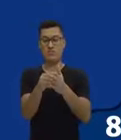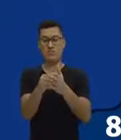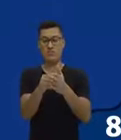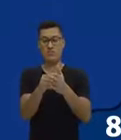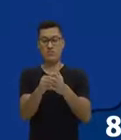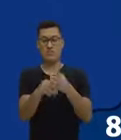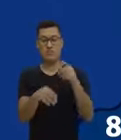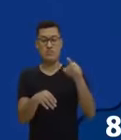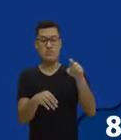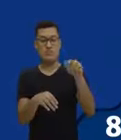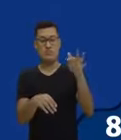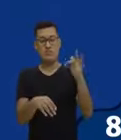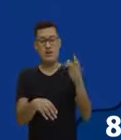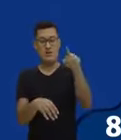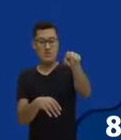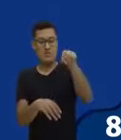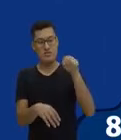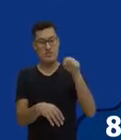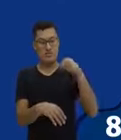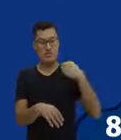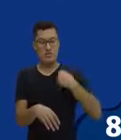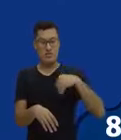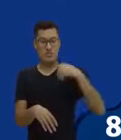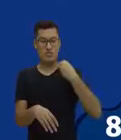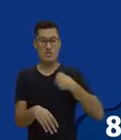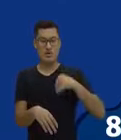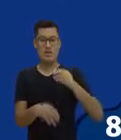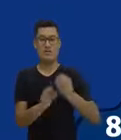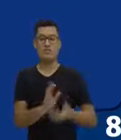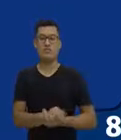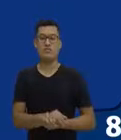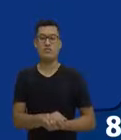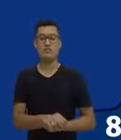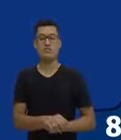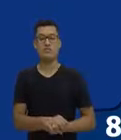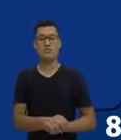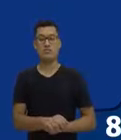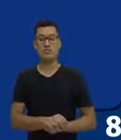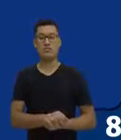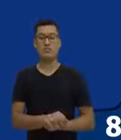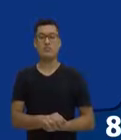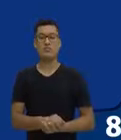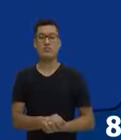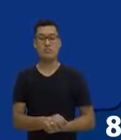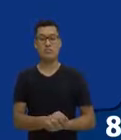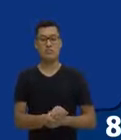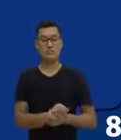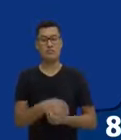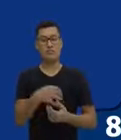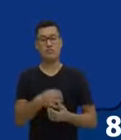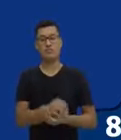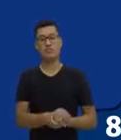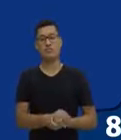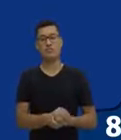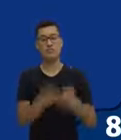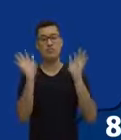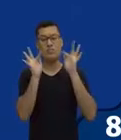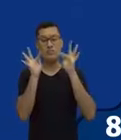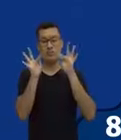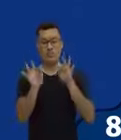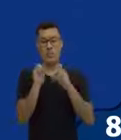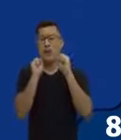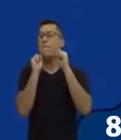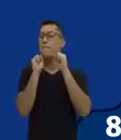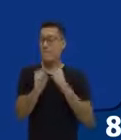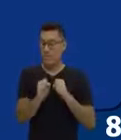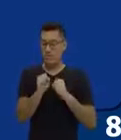Vai representar o salário, não é isso? Logo, a quantidade, o salário dele no final do mês pode sim